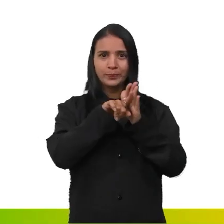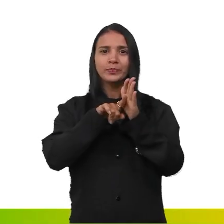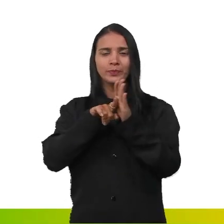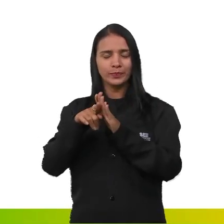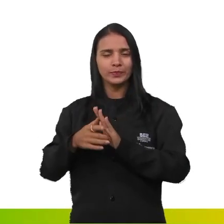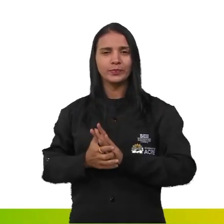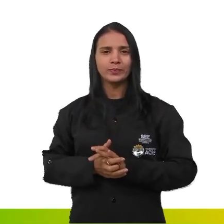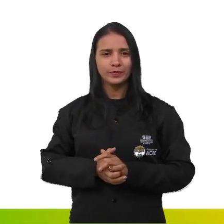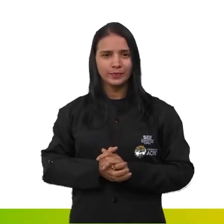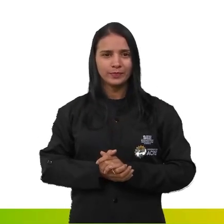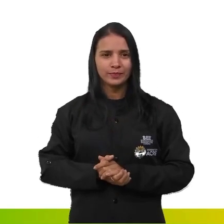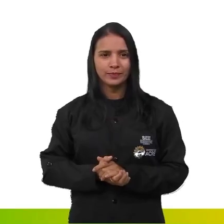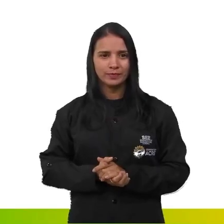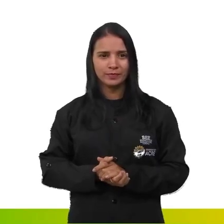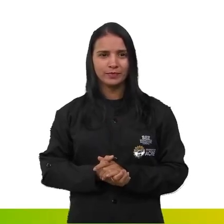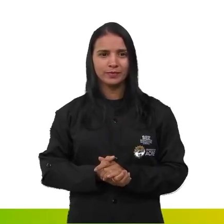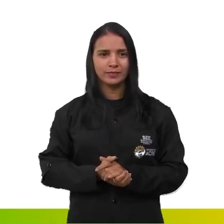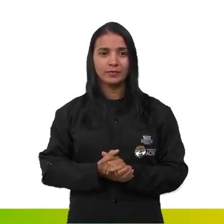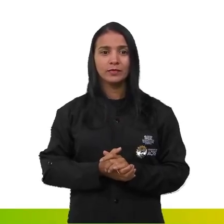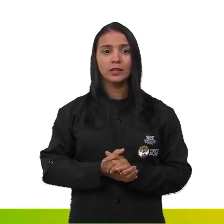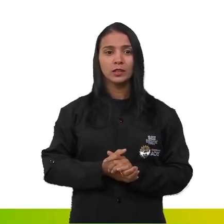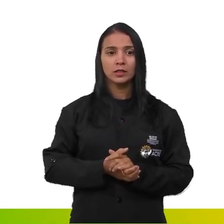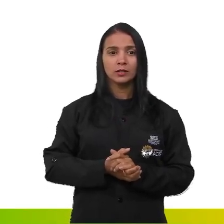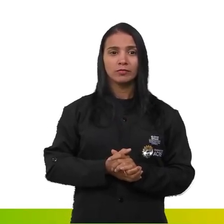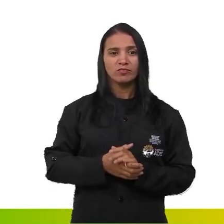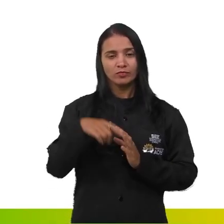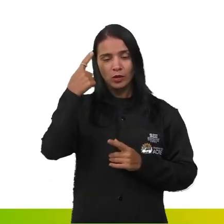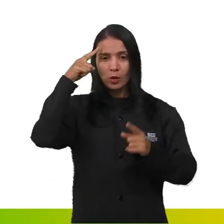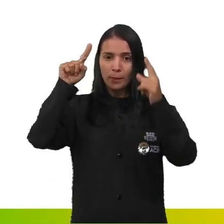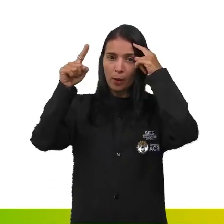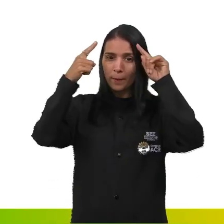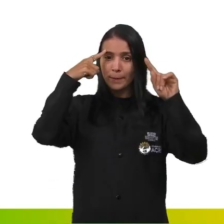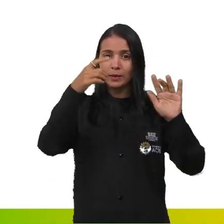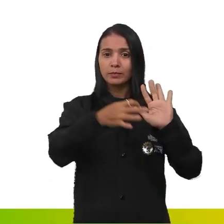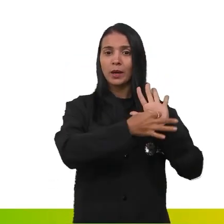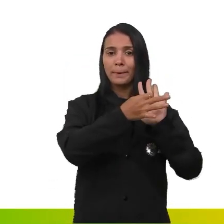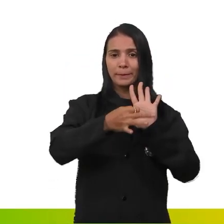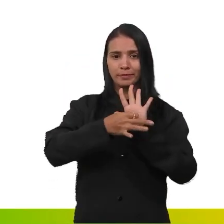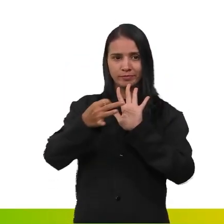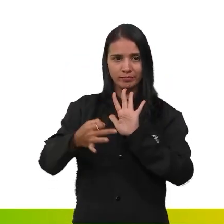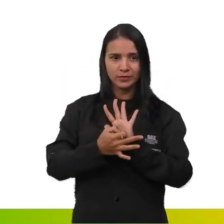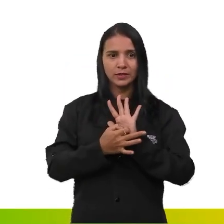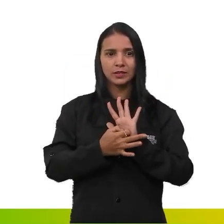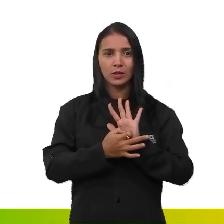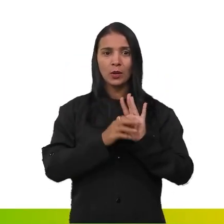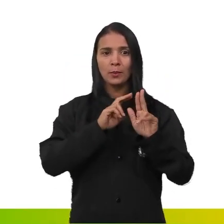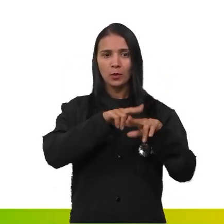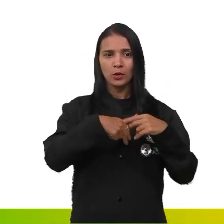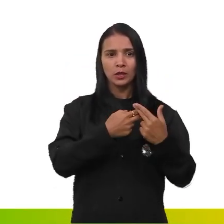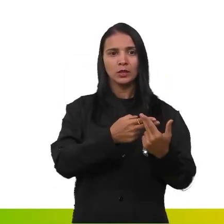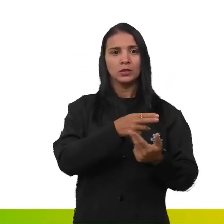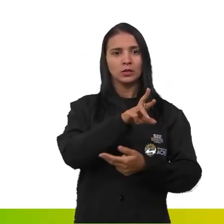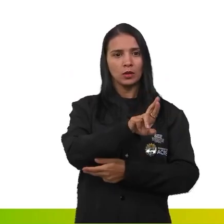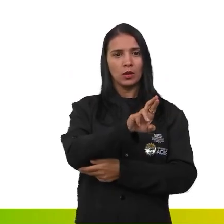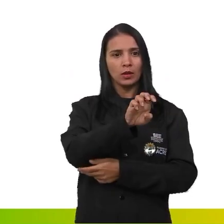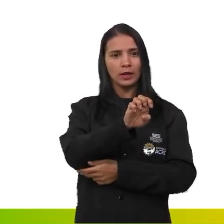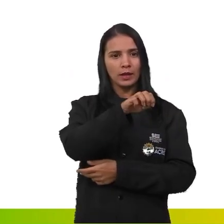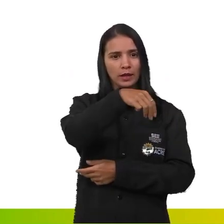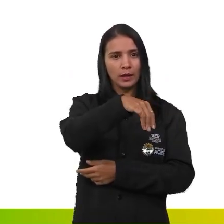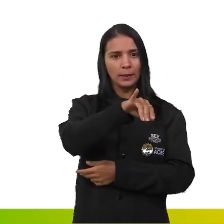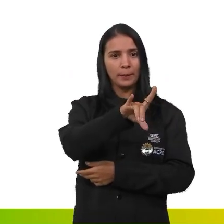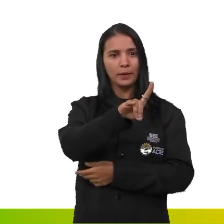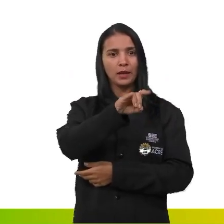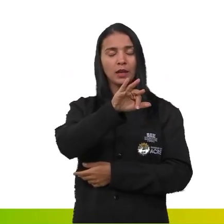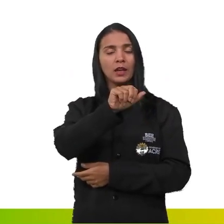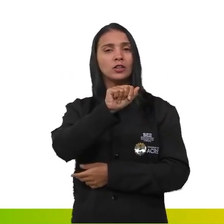ok? Então aqui, ó, o pensamento crítico, que é analisar o remediar, né? Remediar o pobre, remediar as